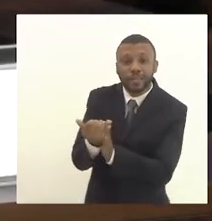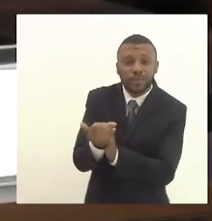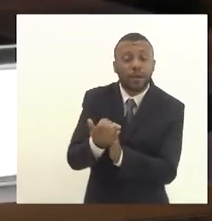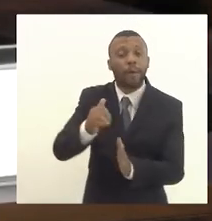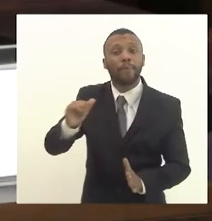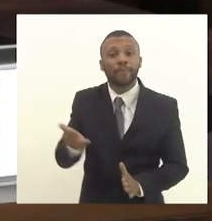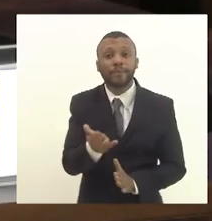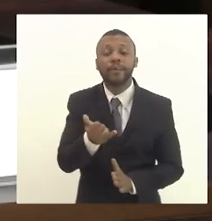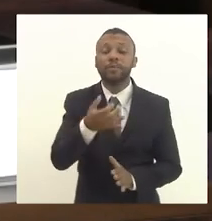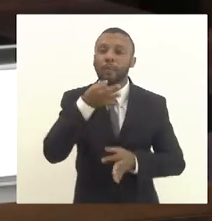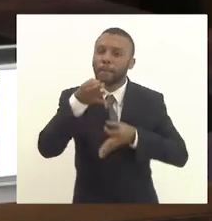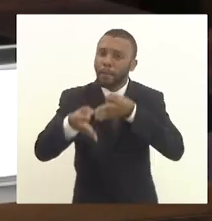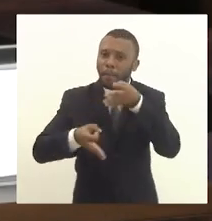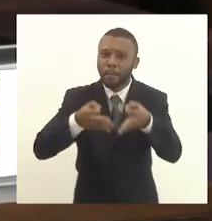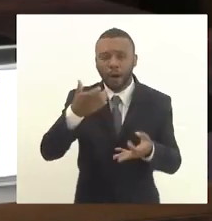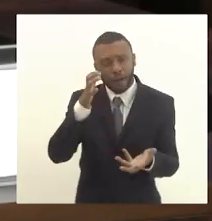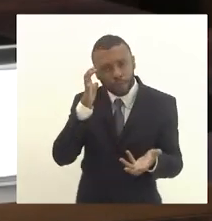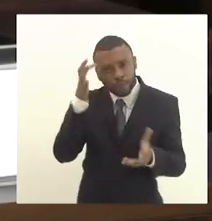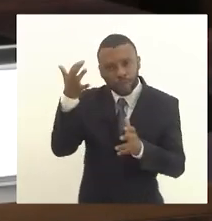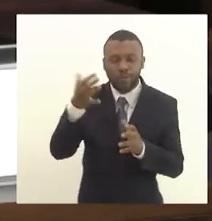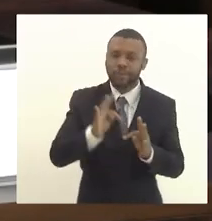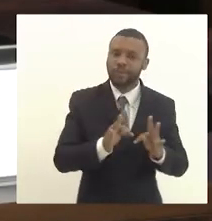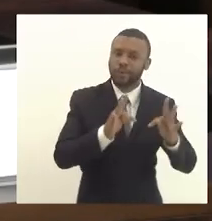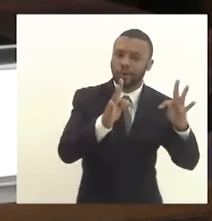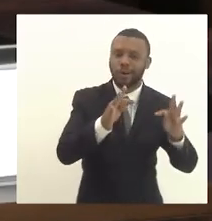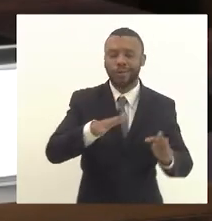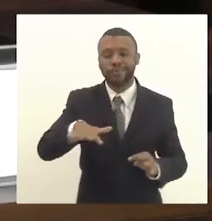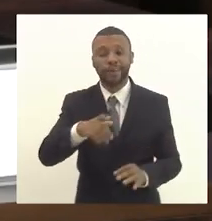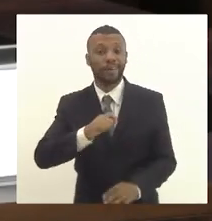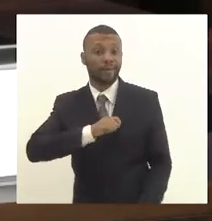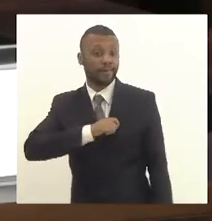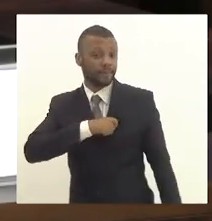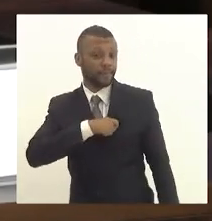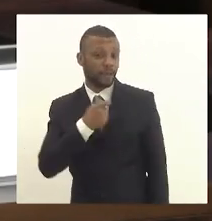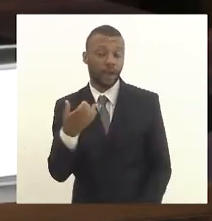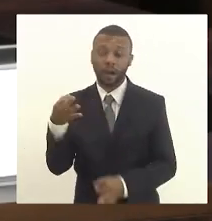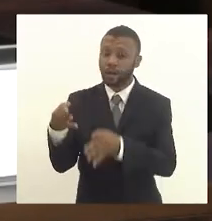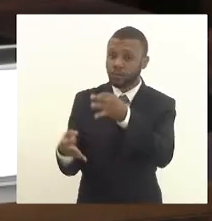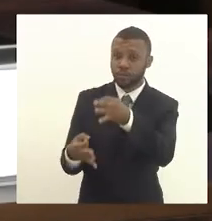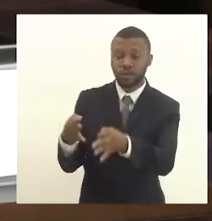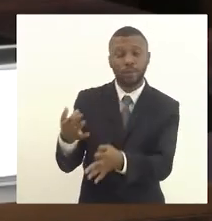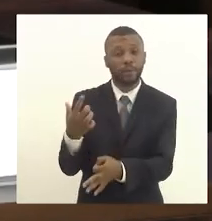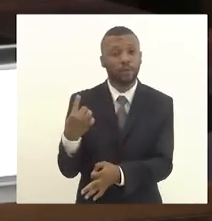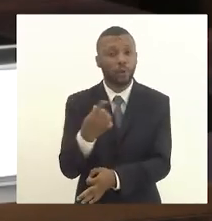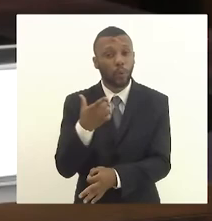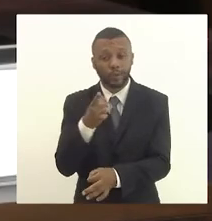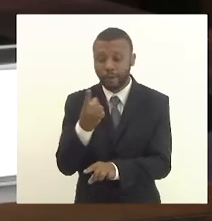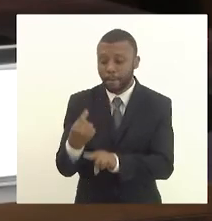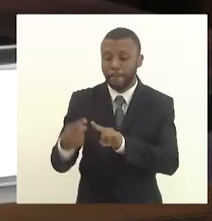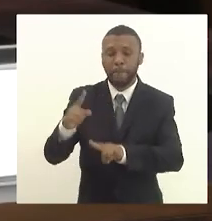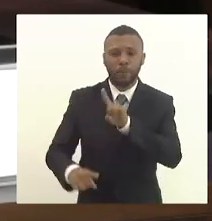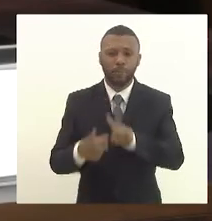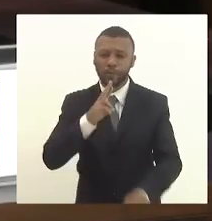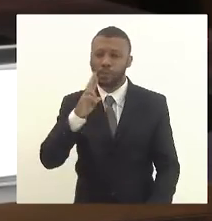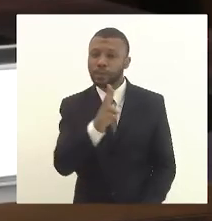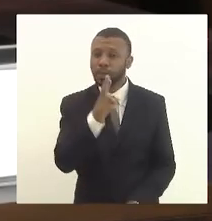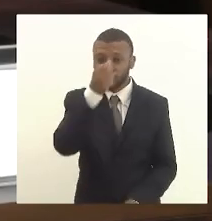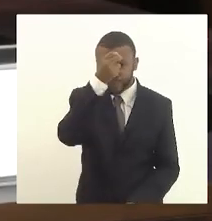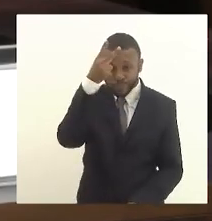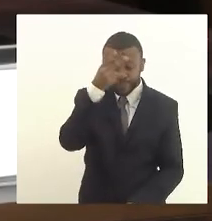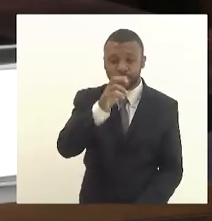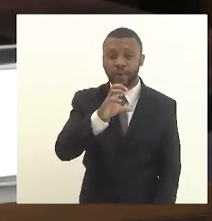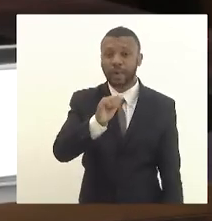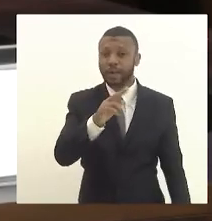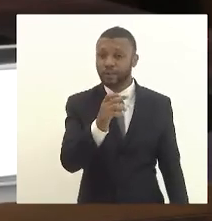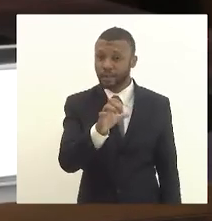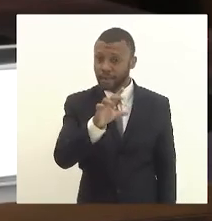soluções tecnológicas, fiscais e jurídicas para botar todo esse negócio de pé. Então, respondendo um pouco a Cachoeira de Macacu e Rodrigo Santana